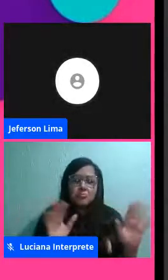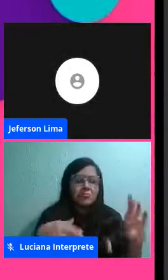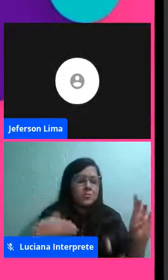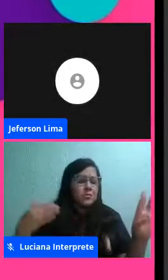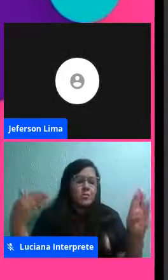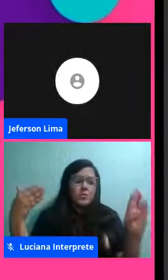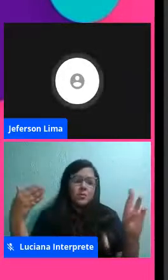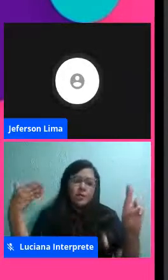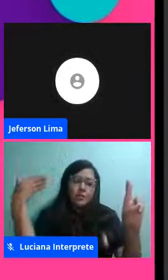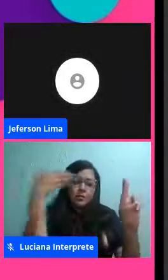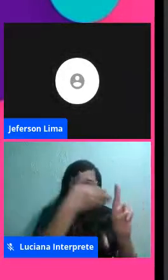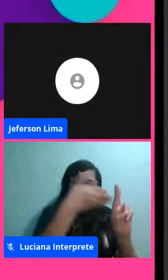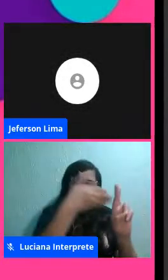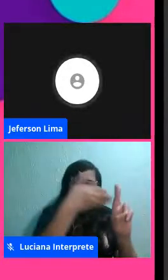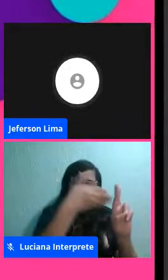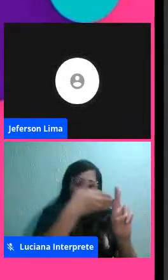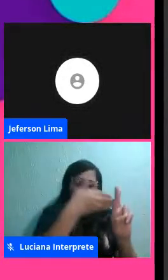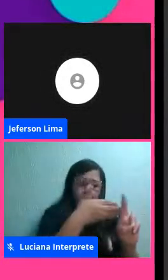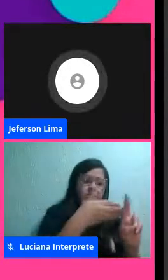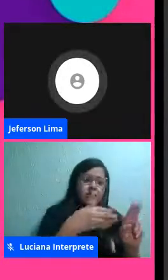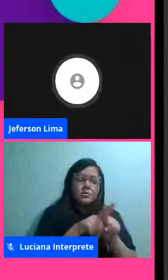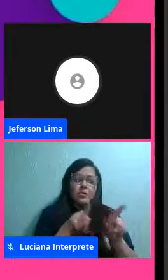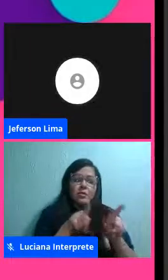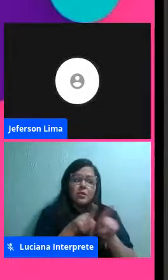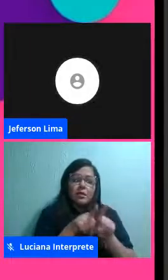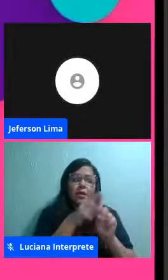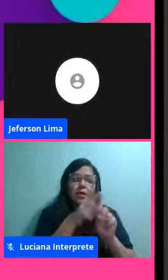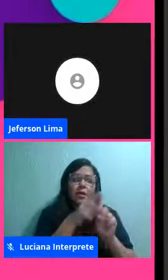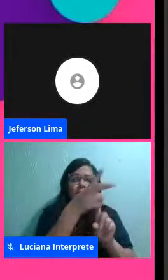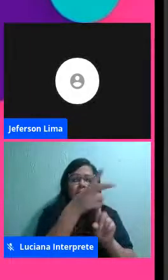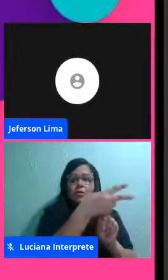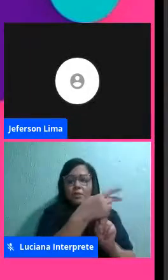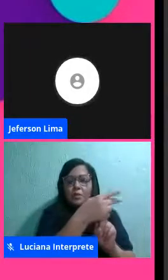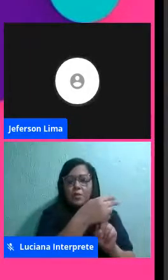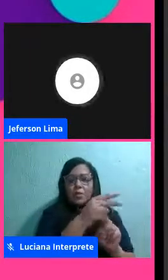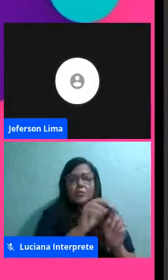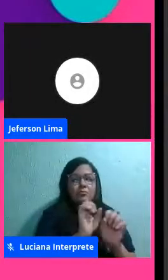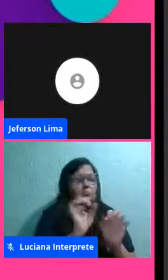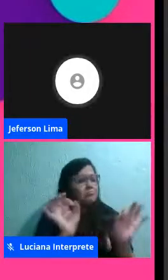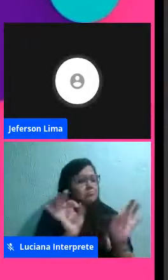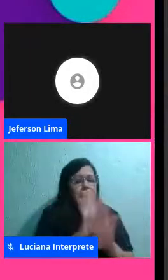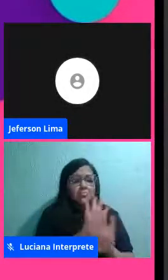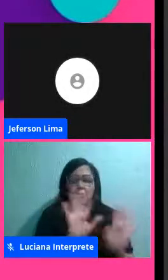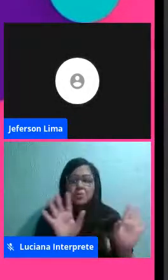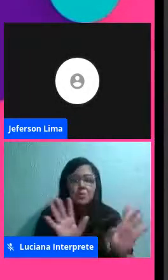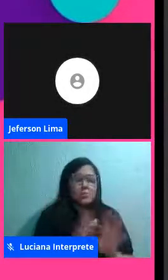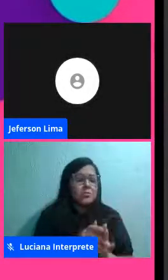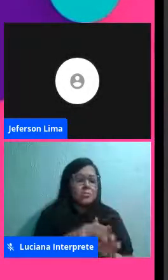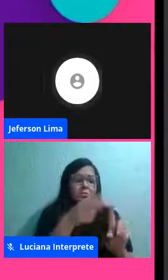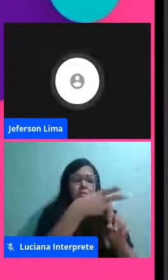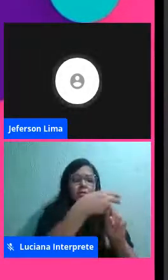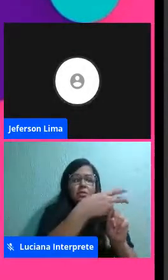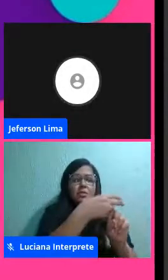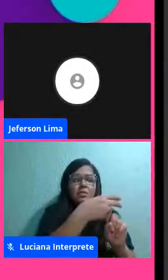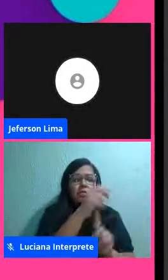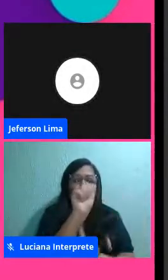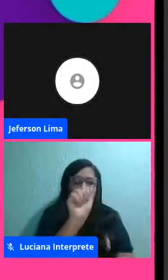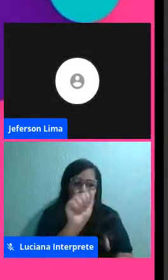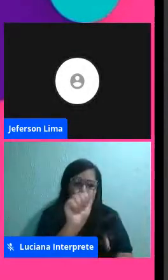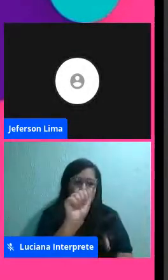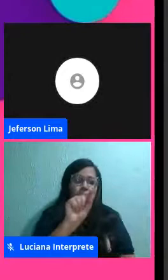sensores, certo? Ponto, child sensor A, beleza,